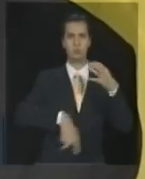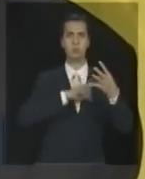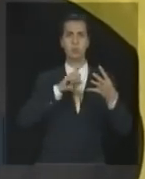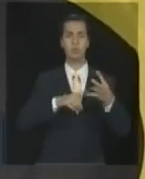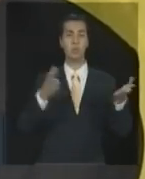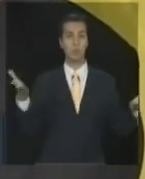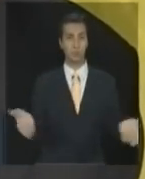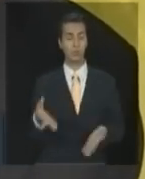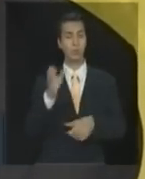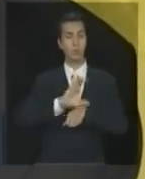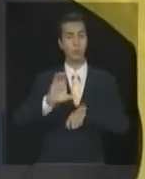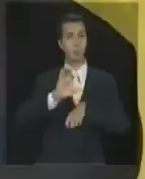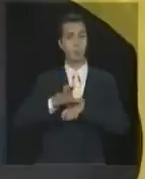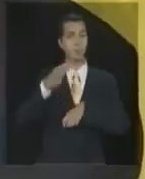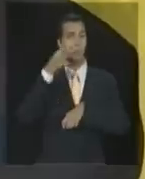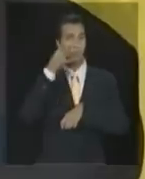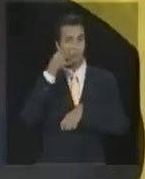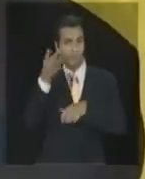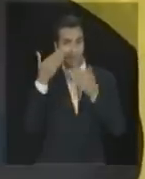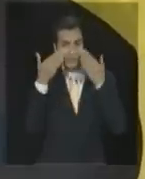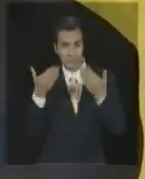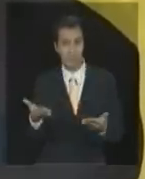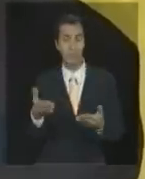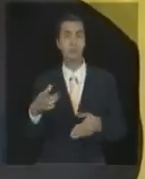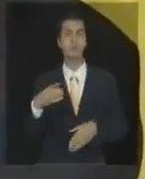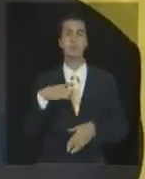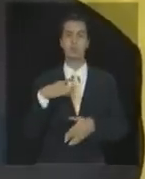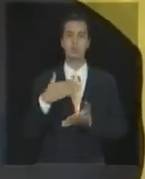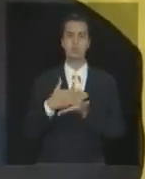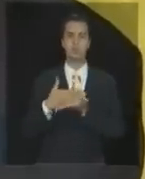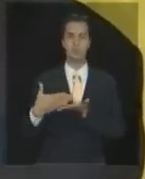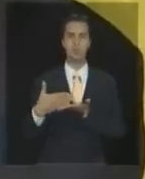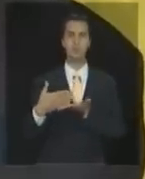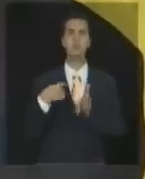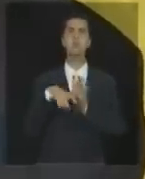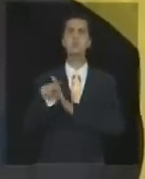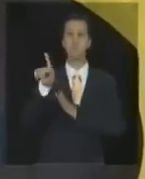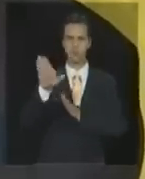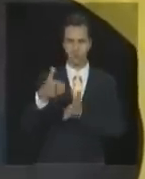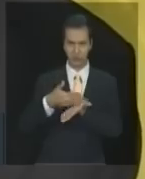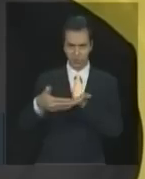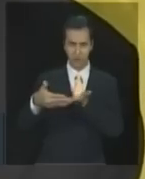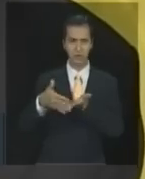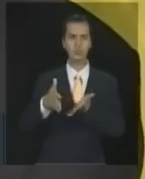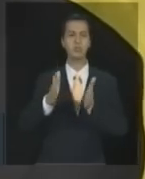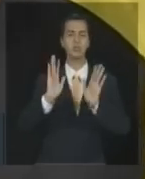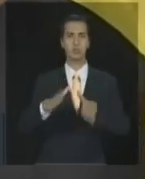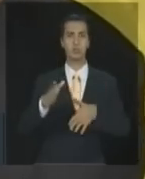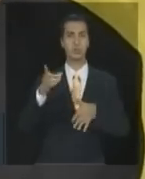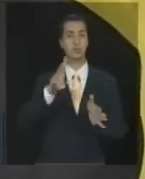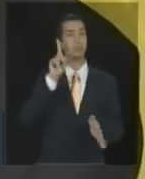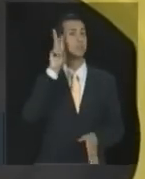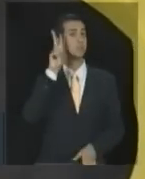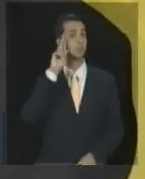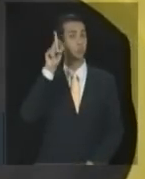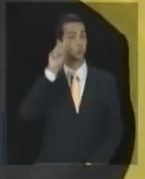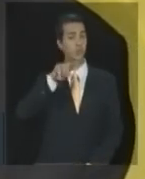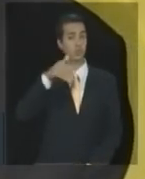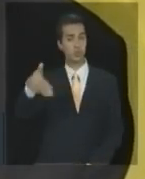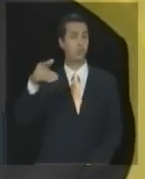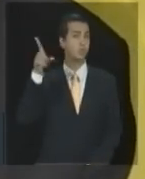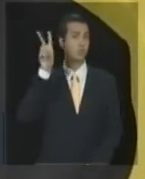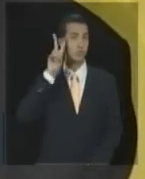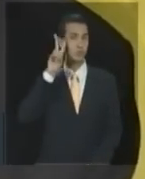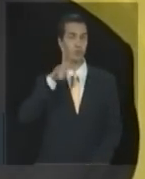curso presencial já iniciou, começou? Começa segunda-feira,